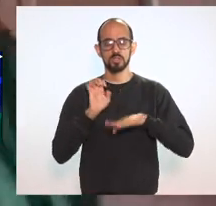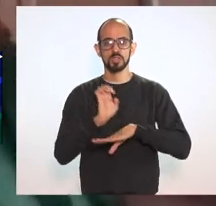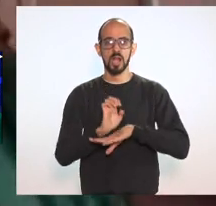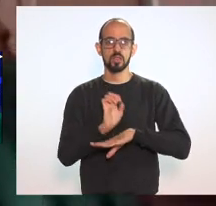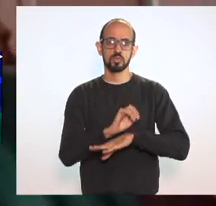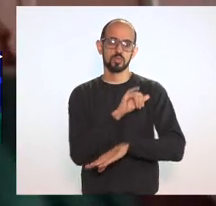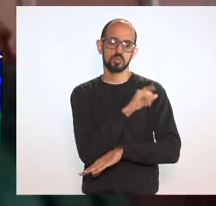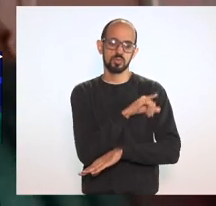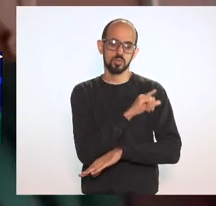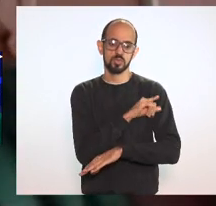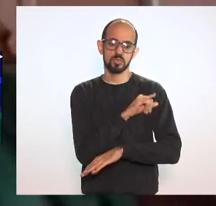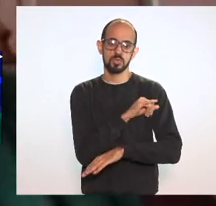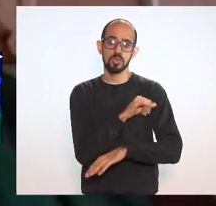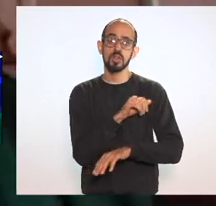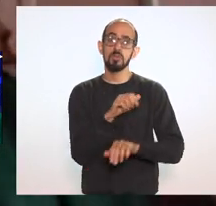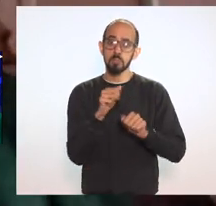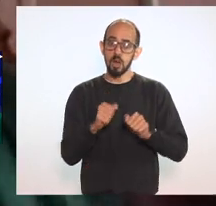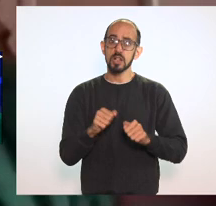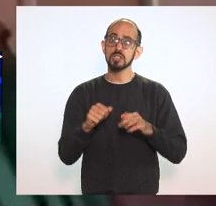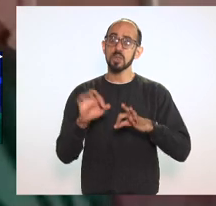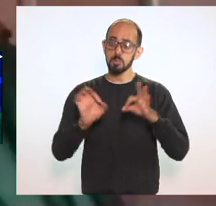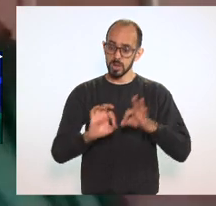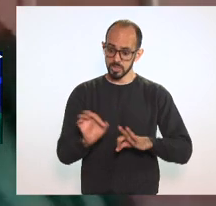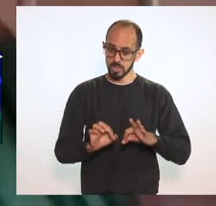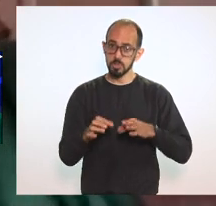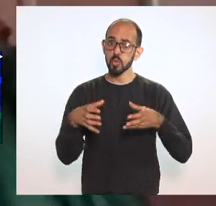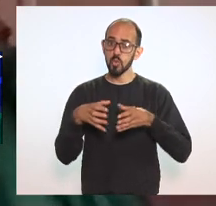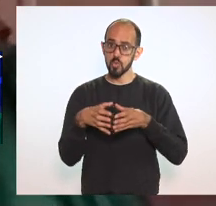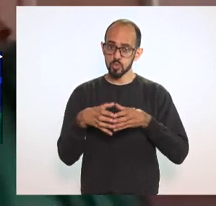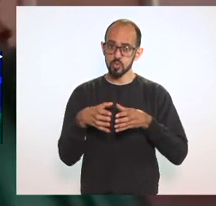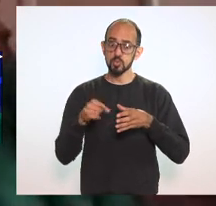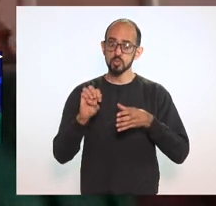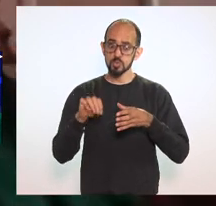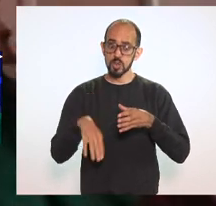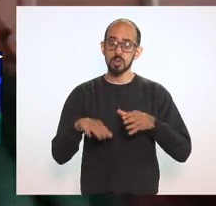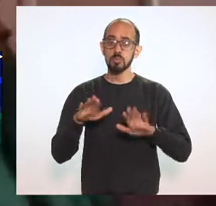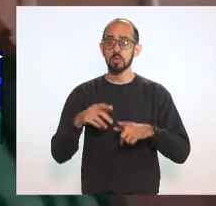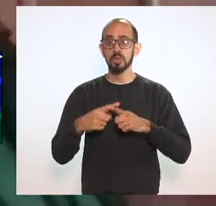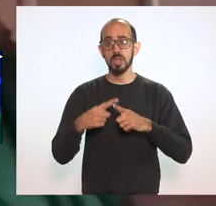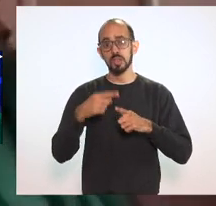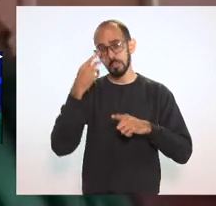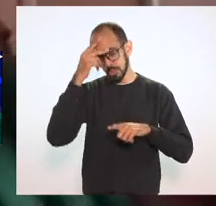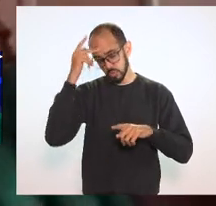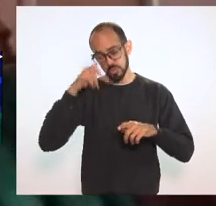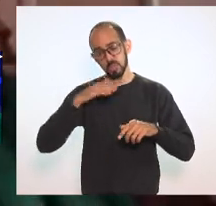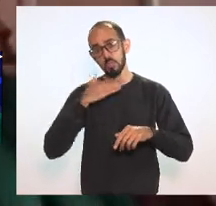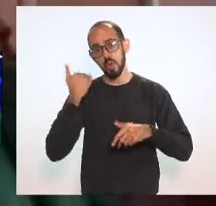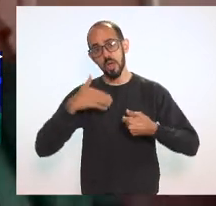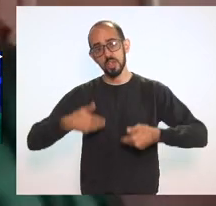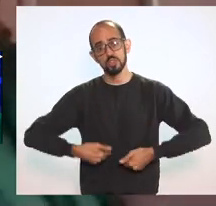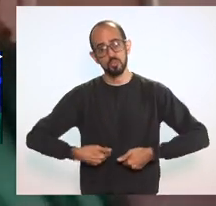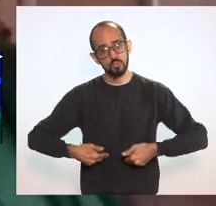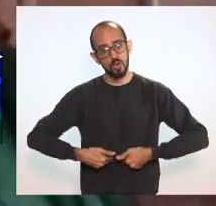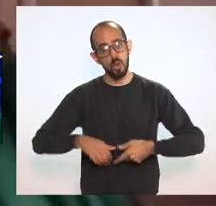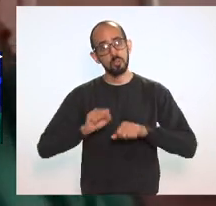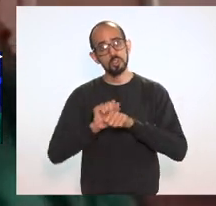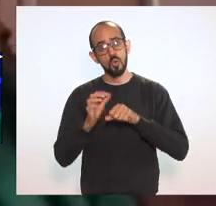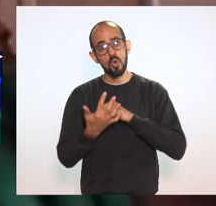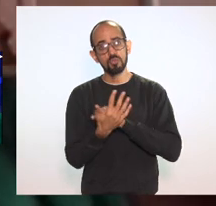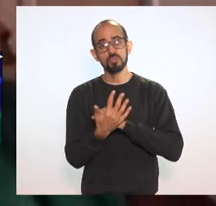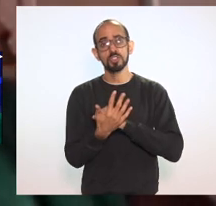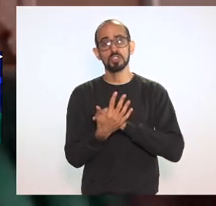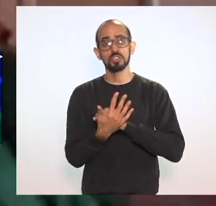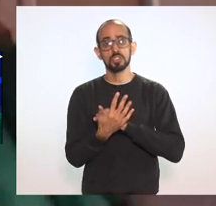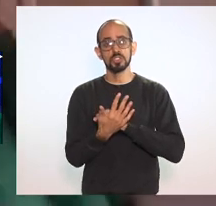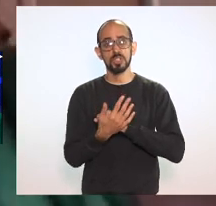não é hora para divisões as pessoas estão morrendo de fome e morrendo de polvilho essas